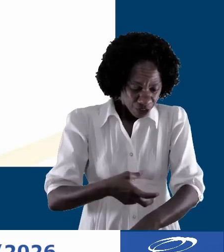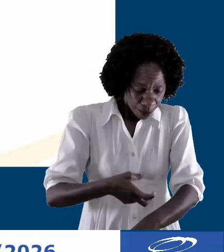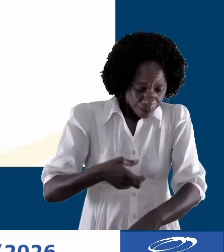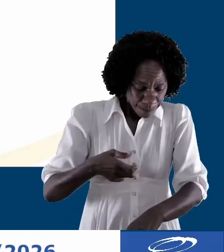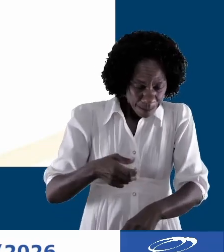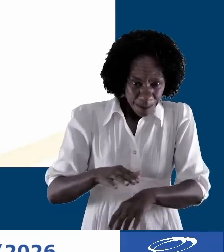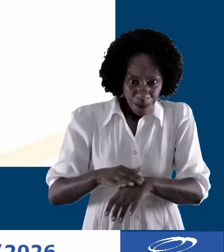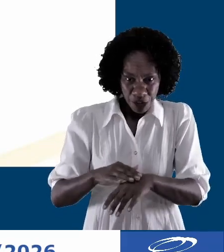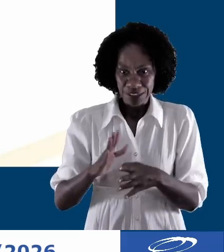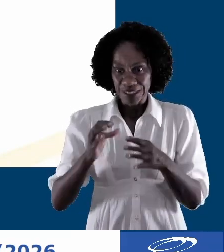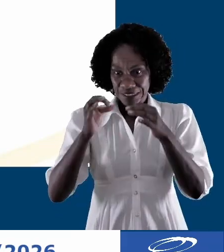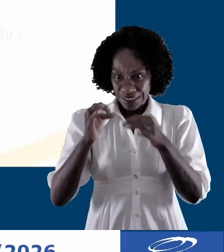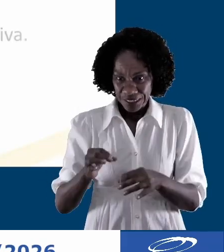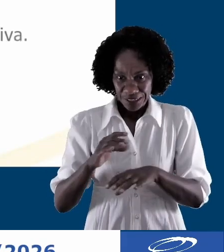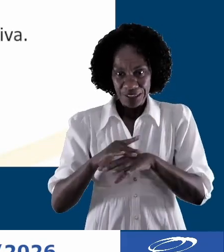curado.